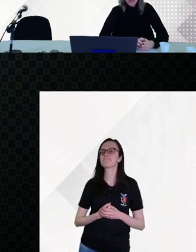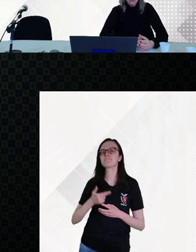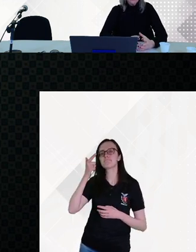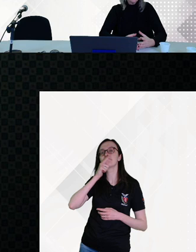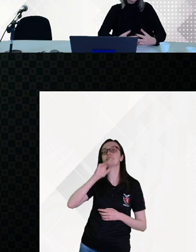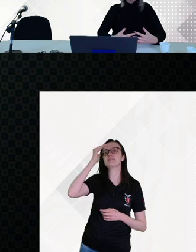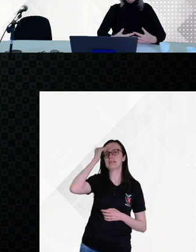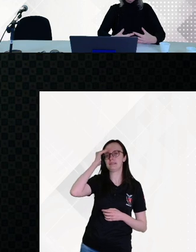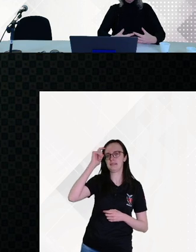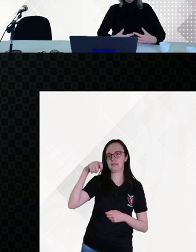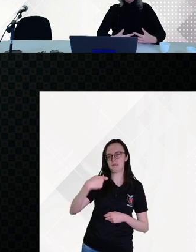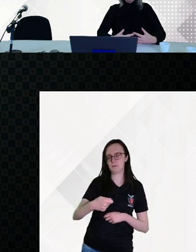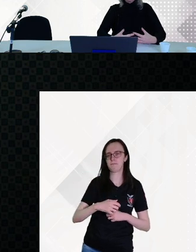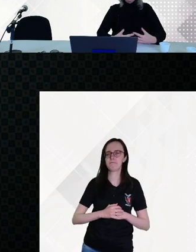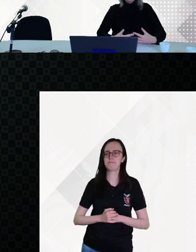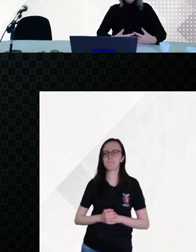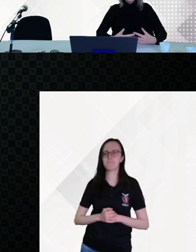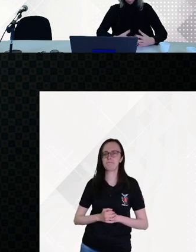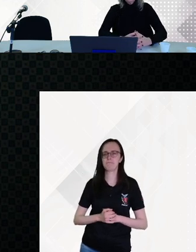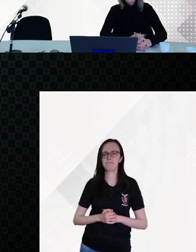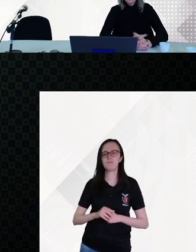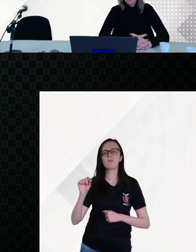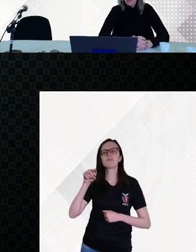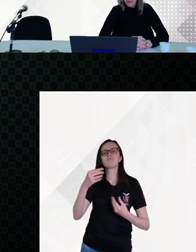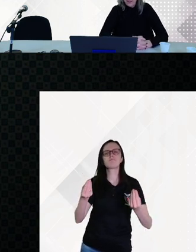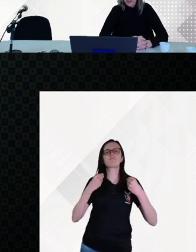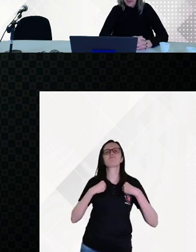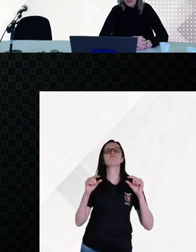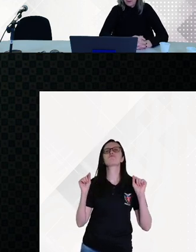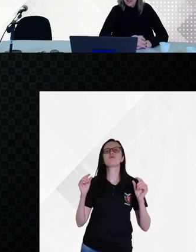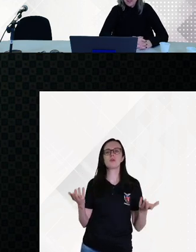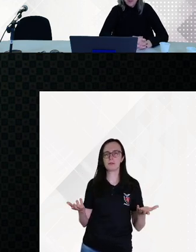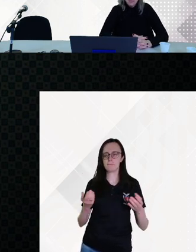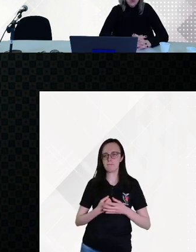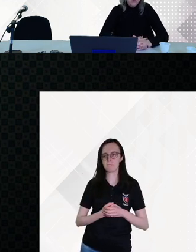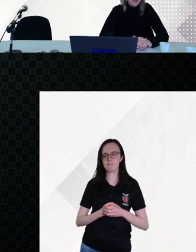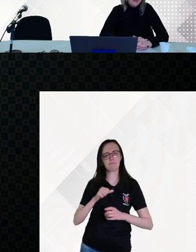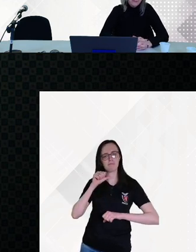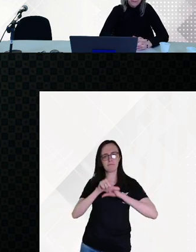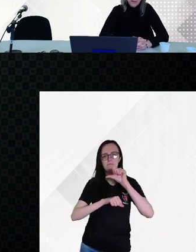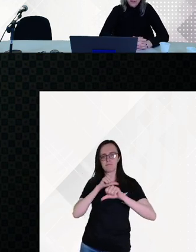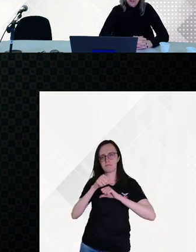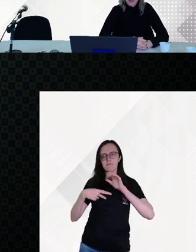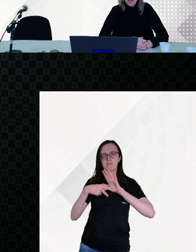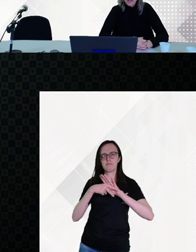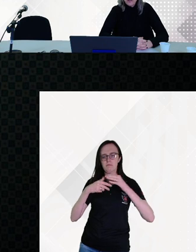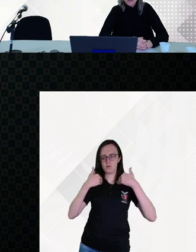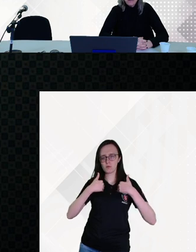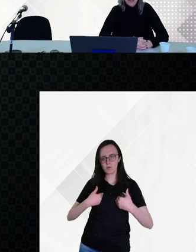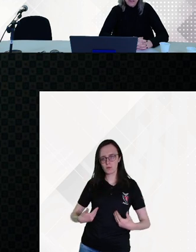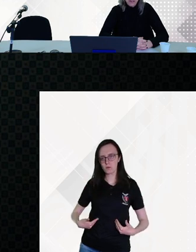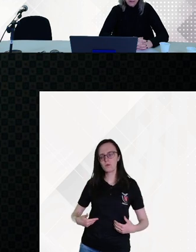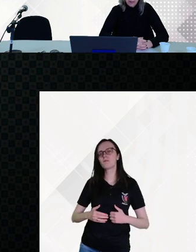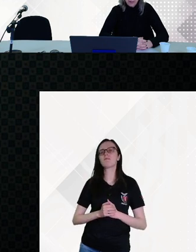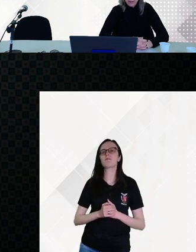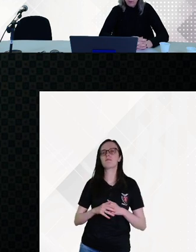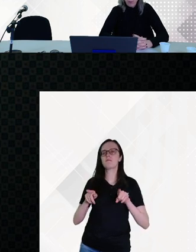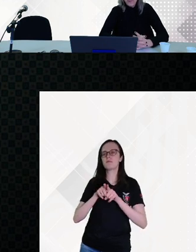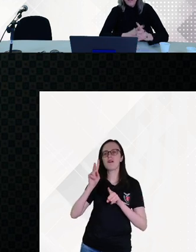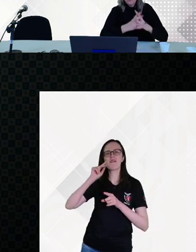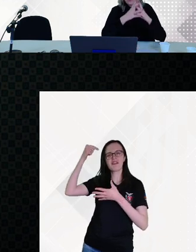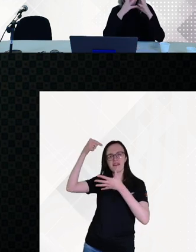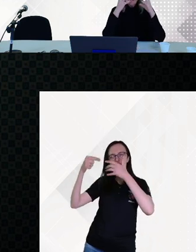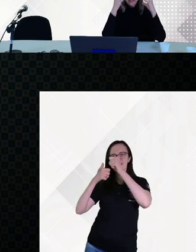entenderem um pouco. Então, o que isso vai trazer para nós? Então, alterações motoras, a hidrocefalia, né, que